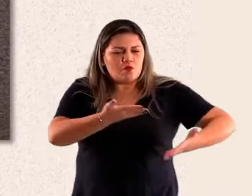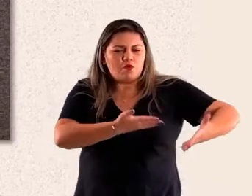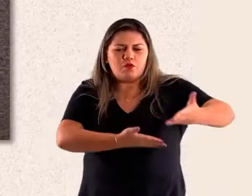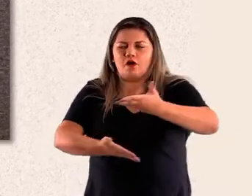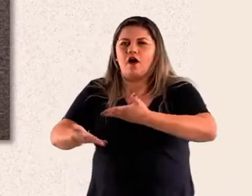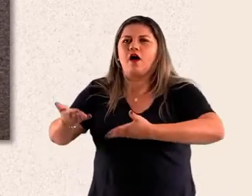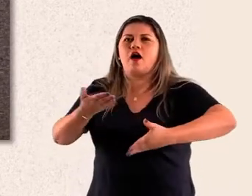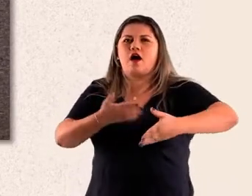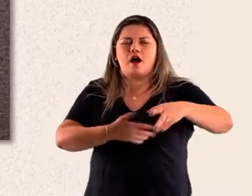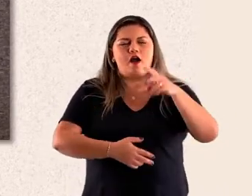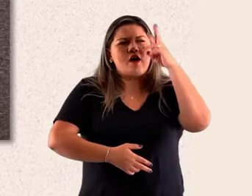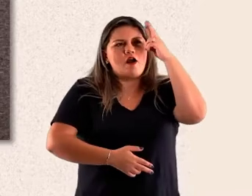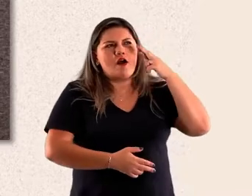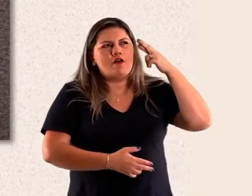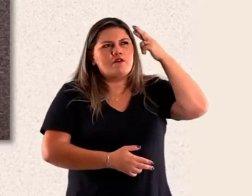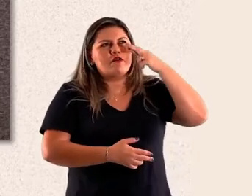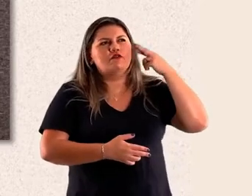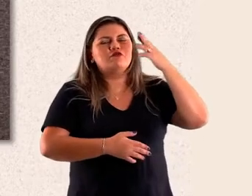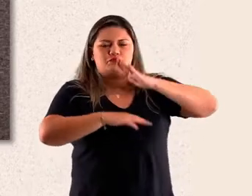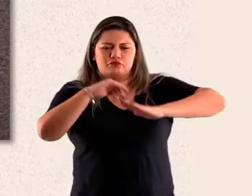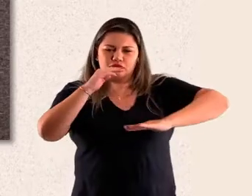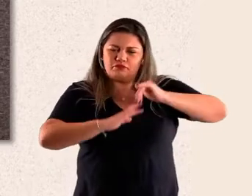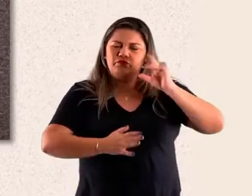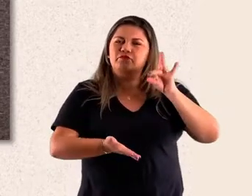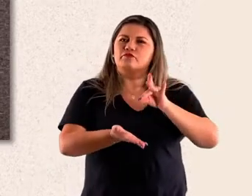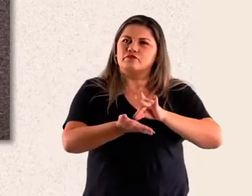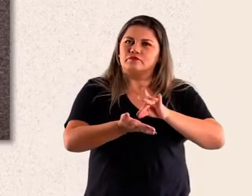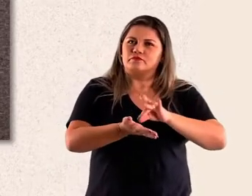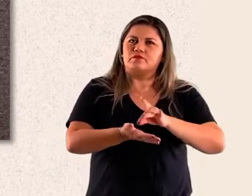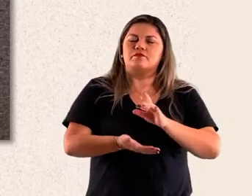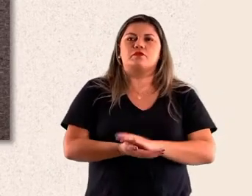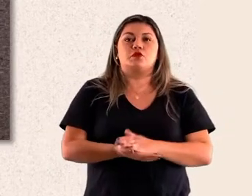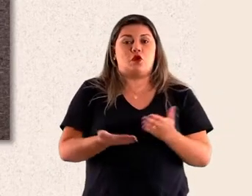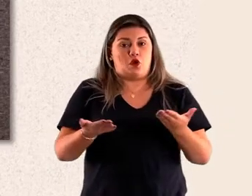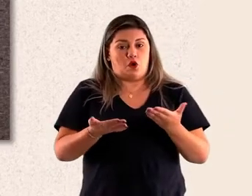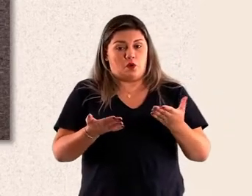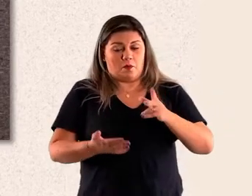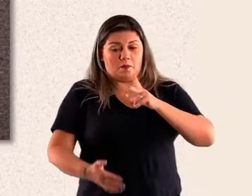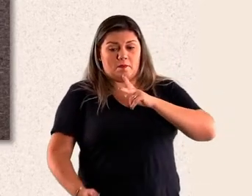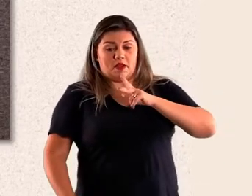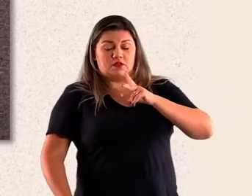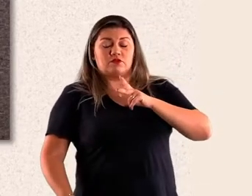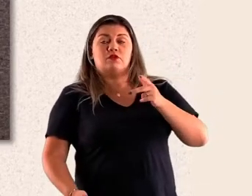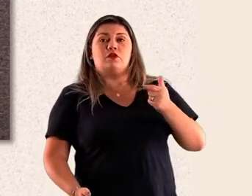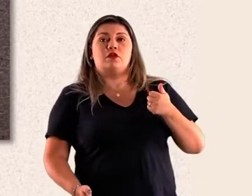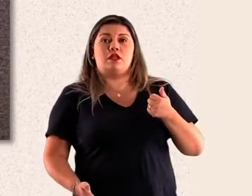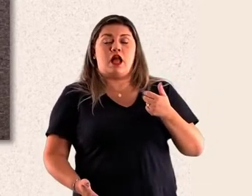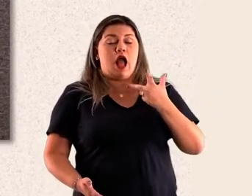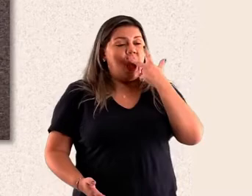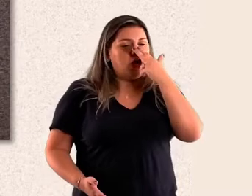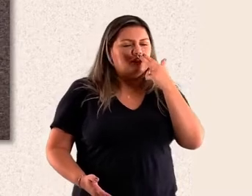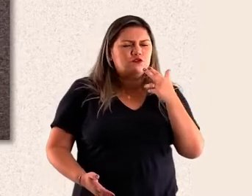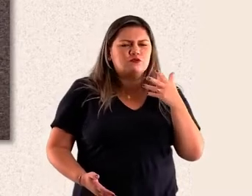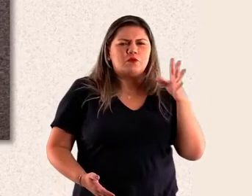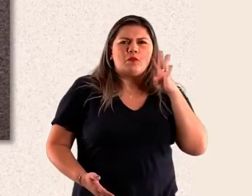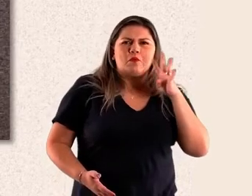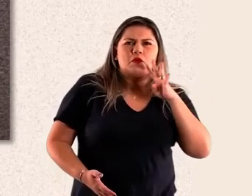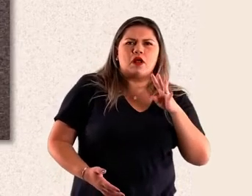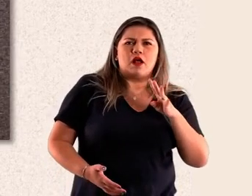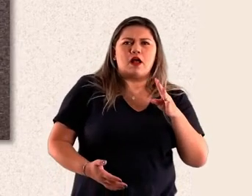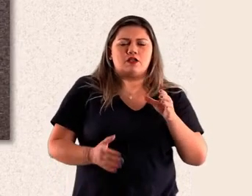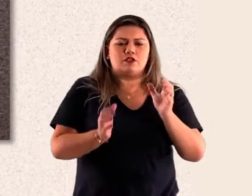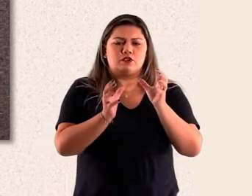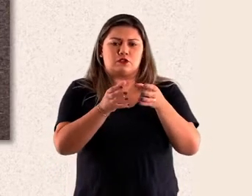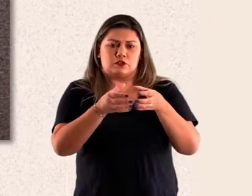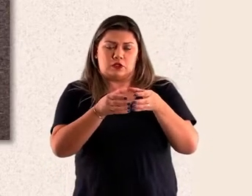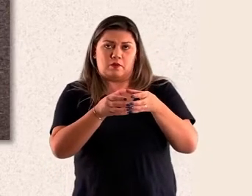e também de reflexões na prática e eu particulamente acho louvável essa iniciativa da comissão porque